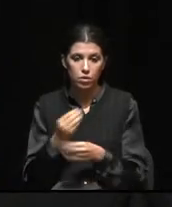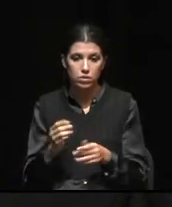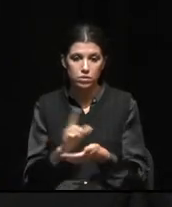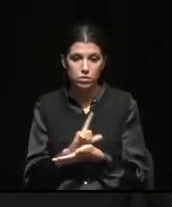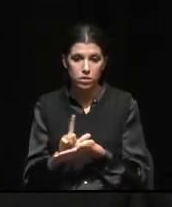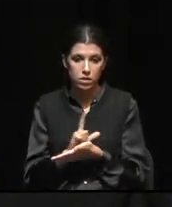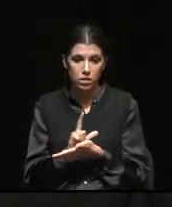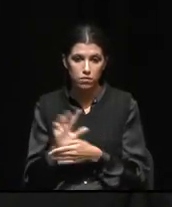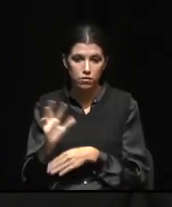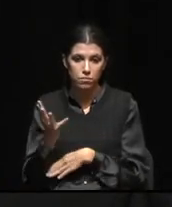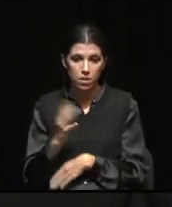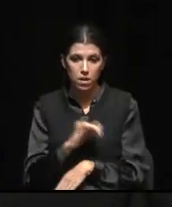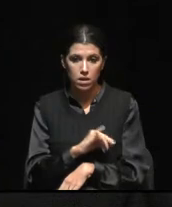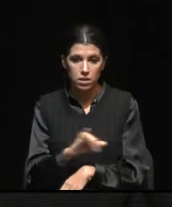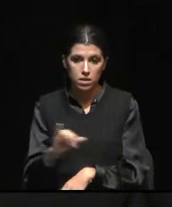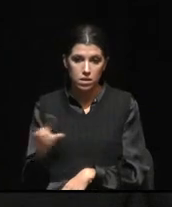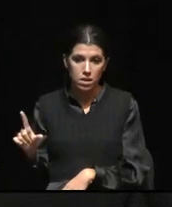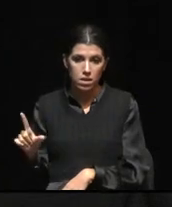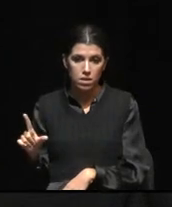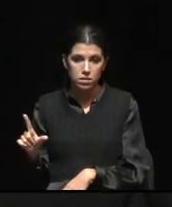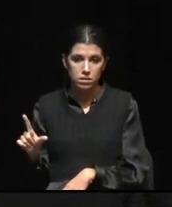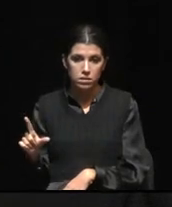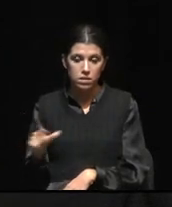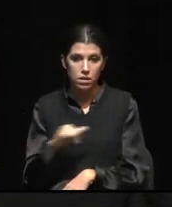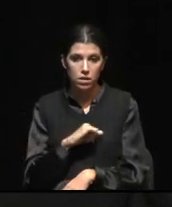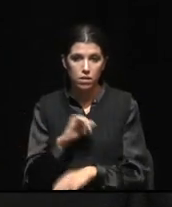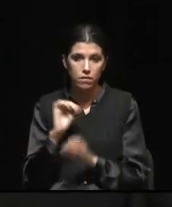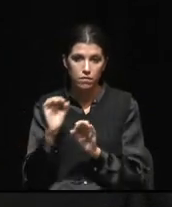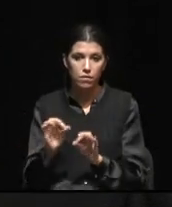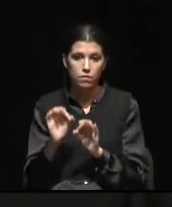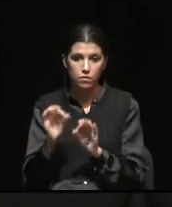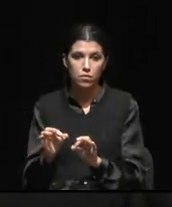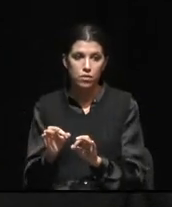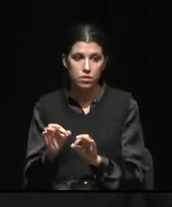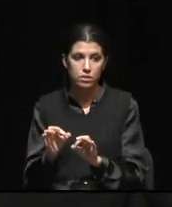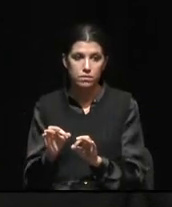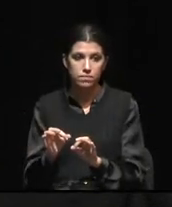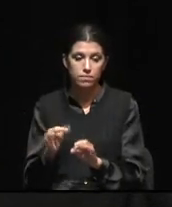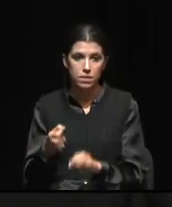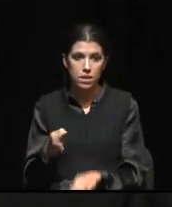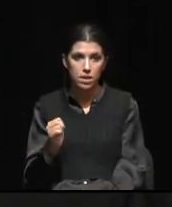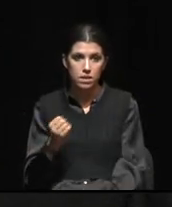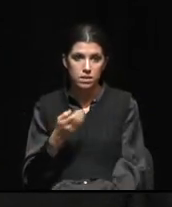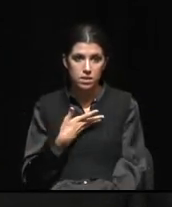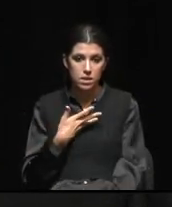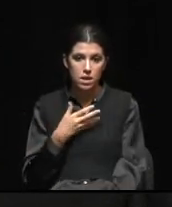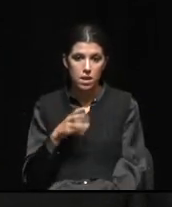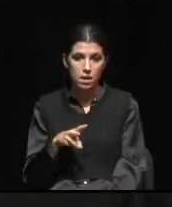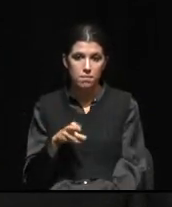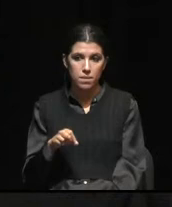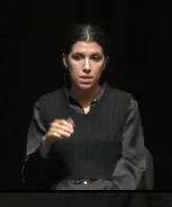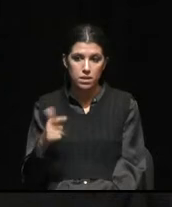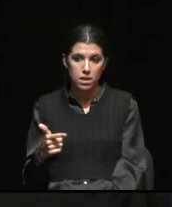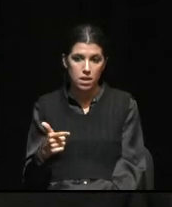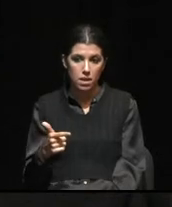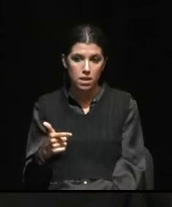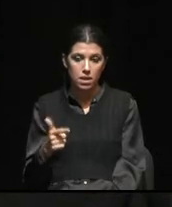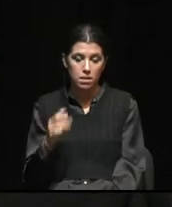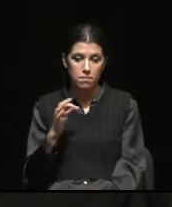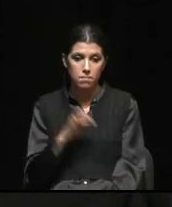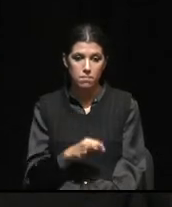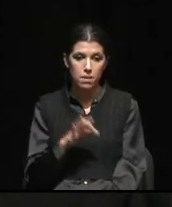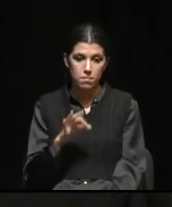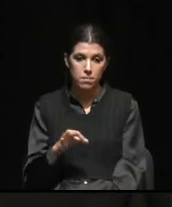livre Pan iniciativa Liberal quem vota a favor PSD mpt